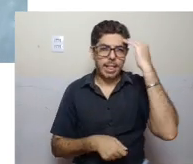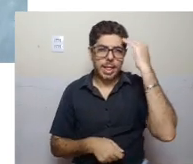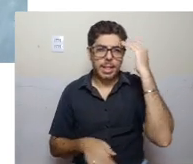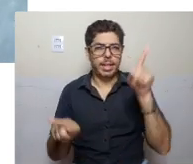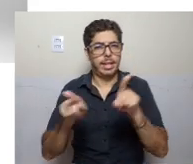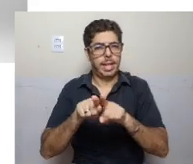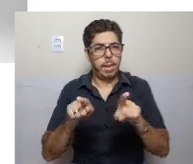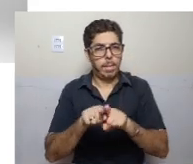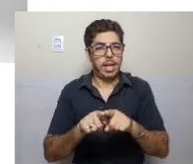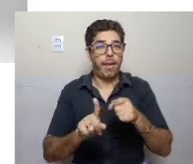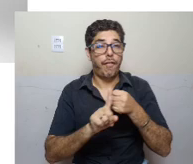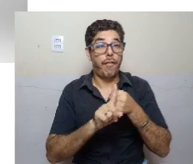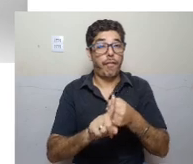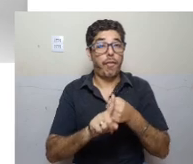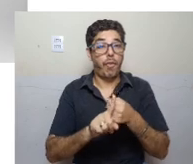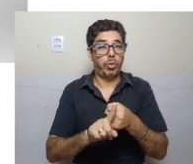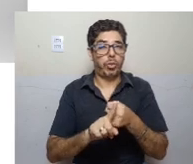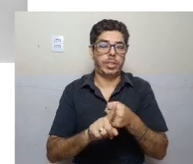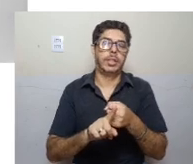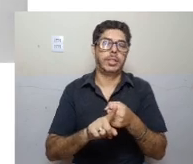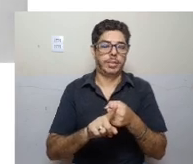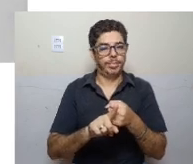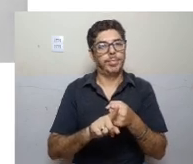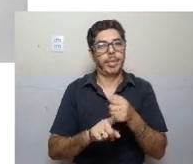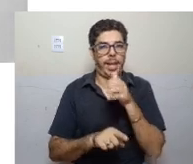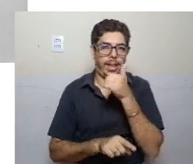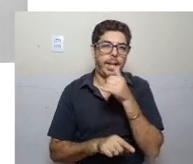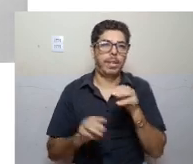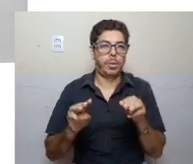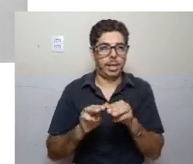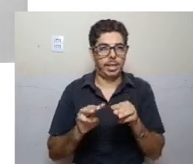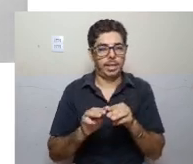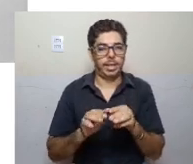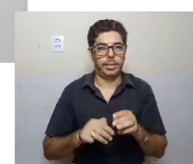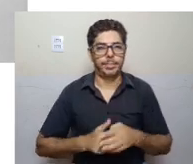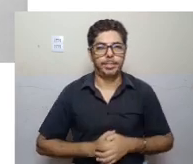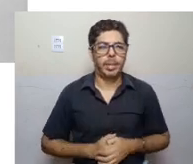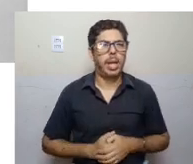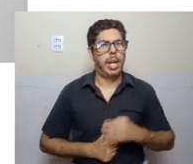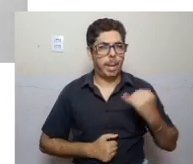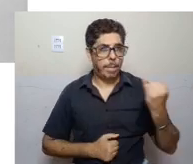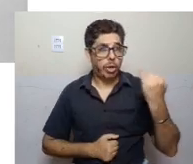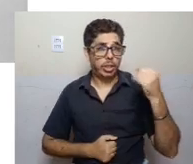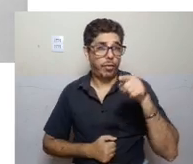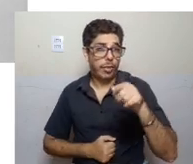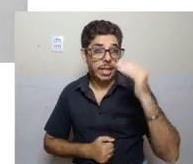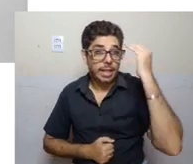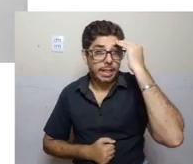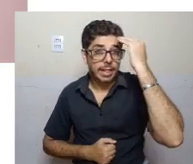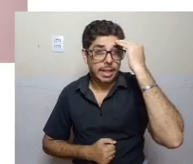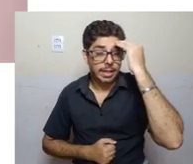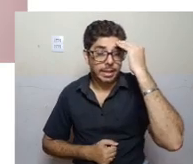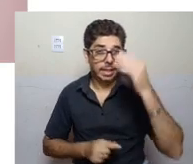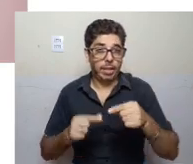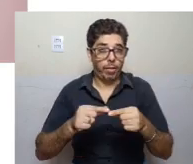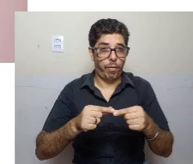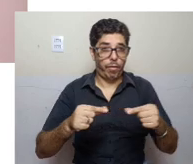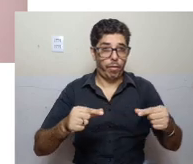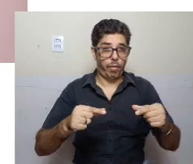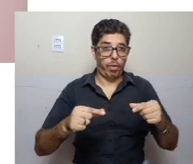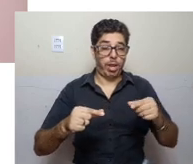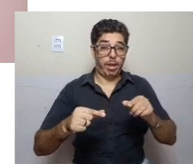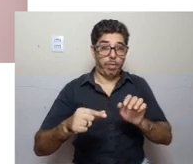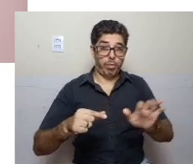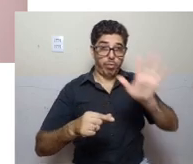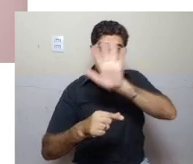força magnética. Esse provavelmente é o elemento mais importante para se compreender o eletromagnetismo como um todo. Depois que você